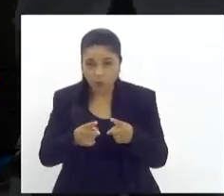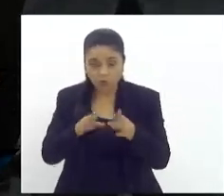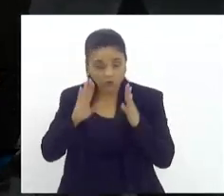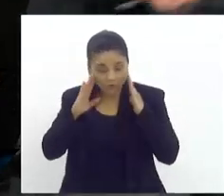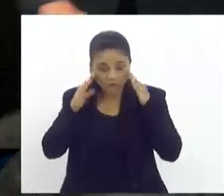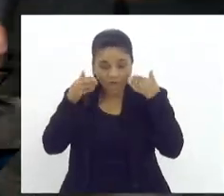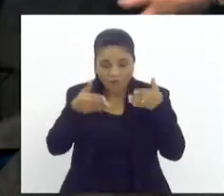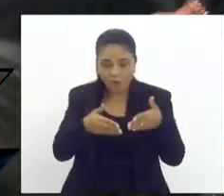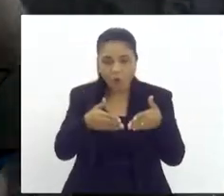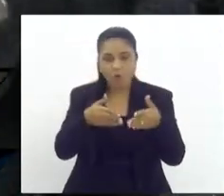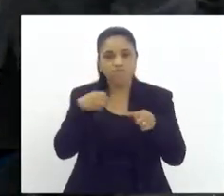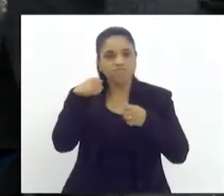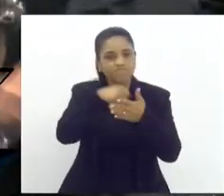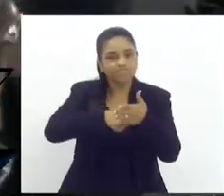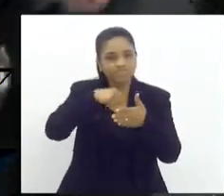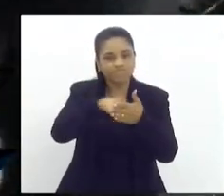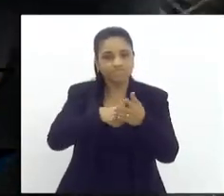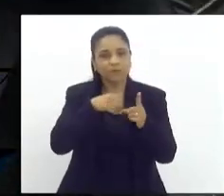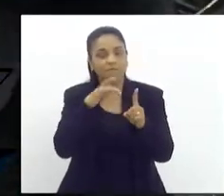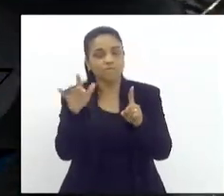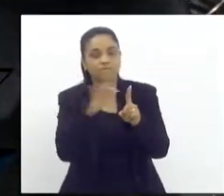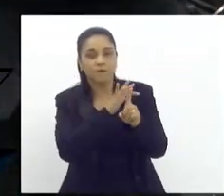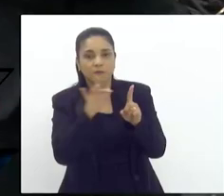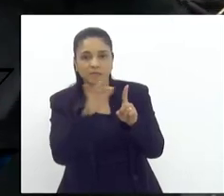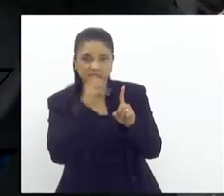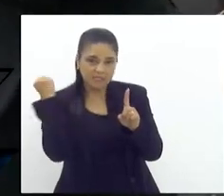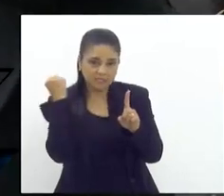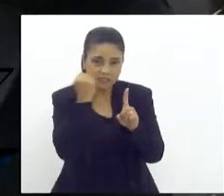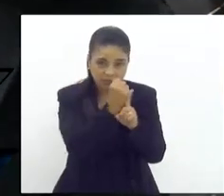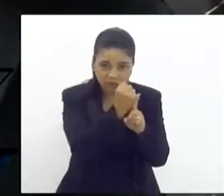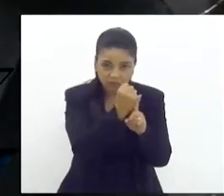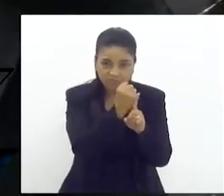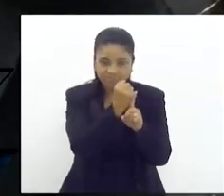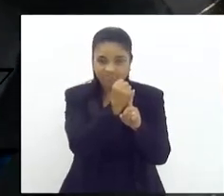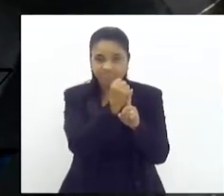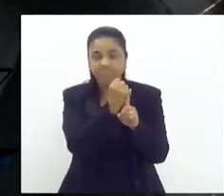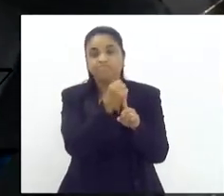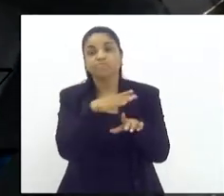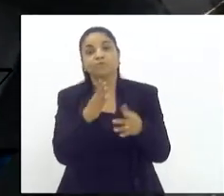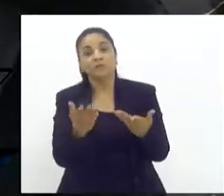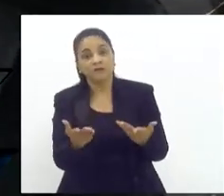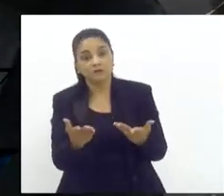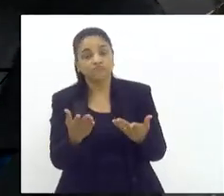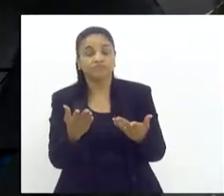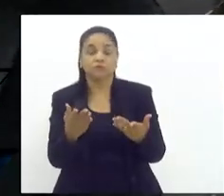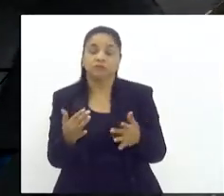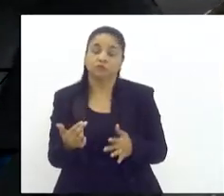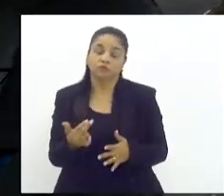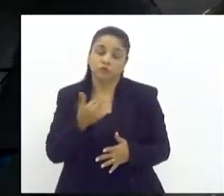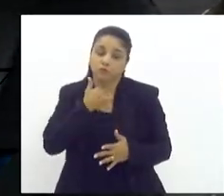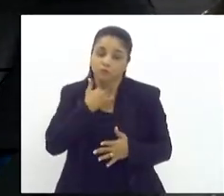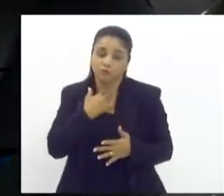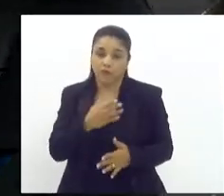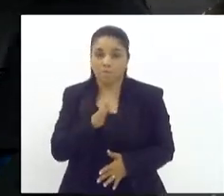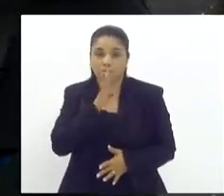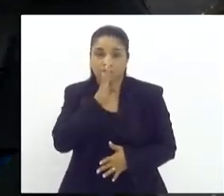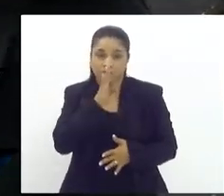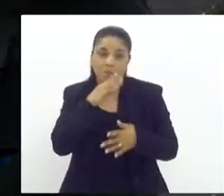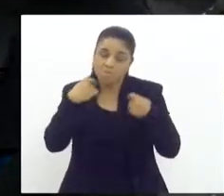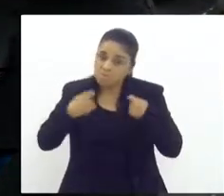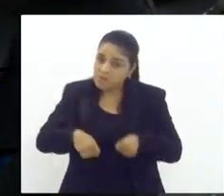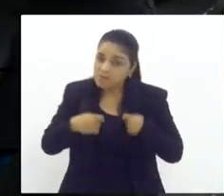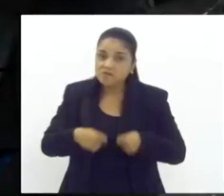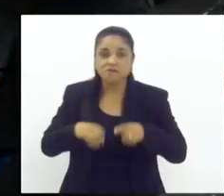contra o feminicídio e nós seu presidente não poderia poderíamos deixar de ressaltar aqui o papel